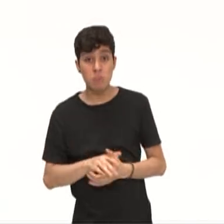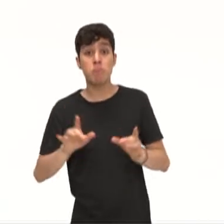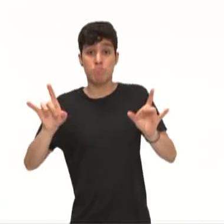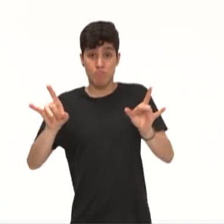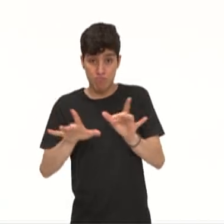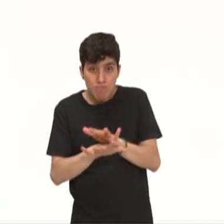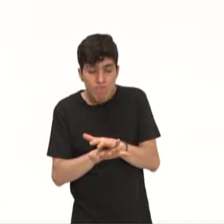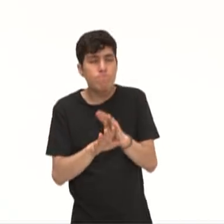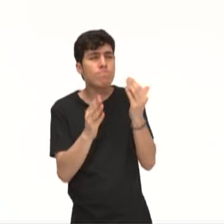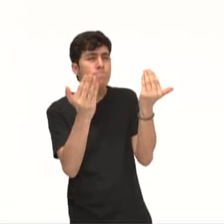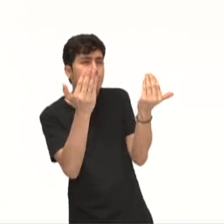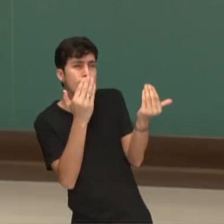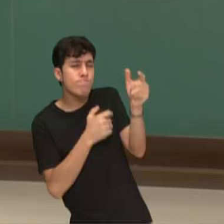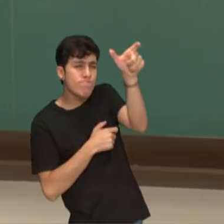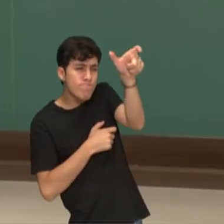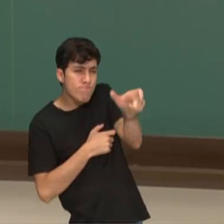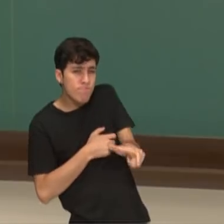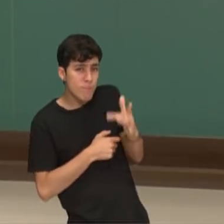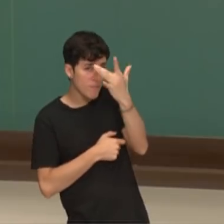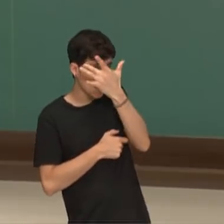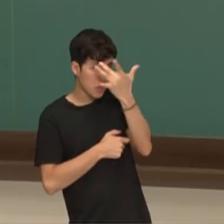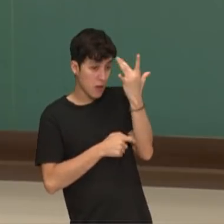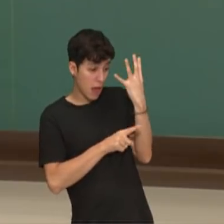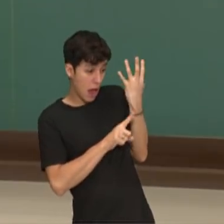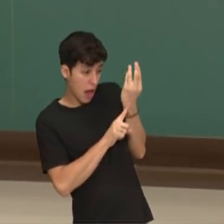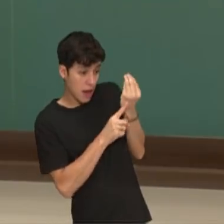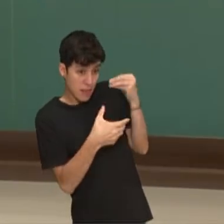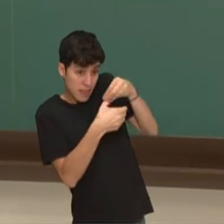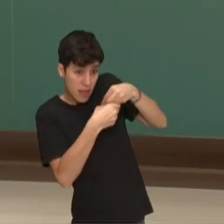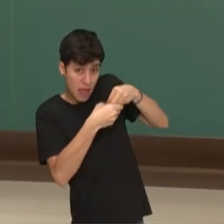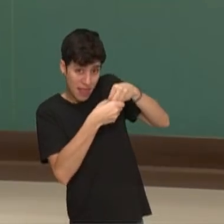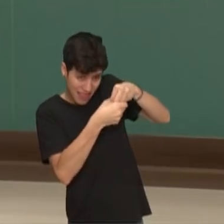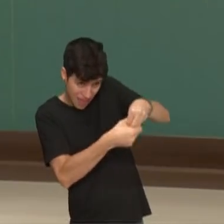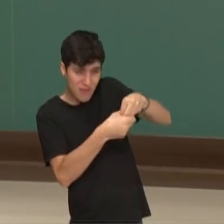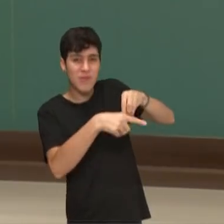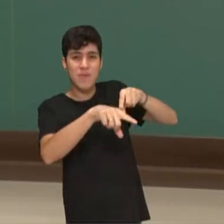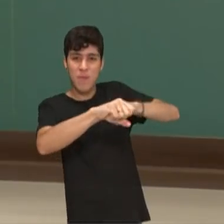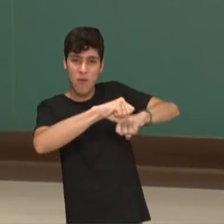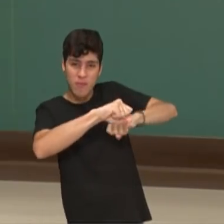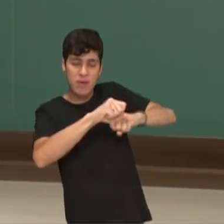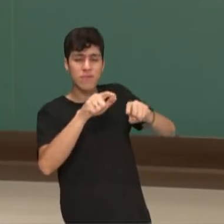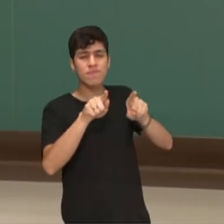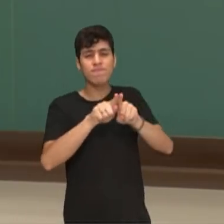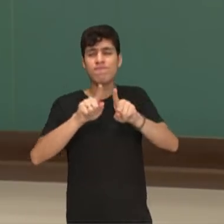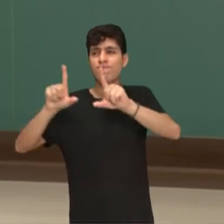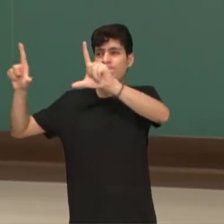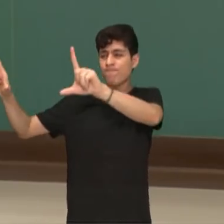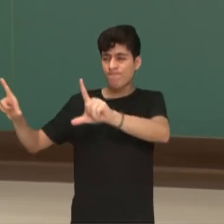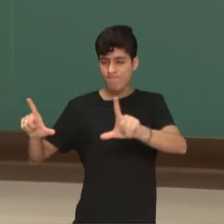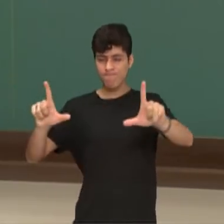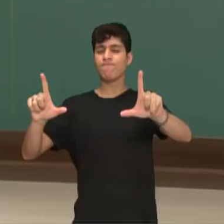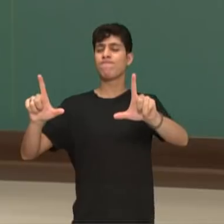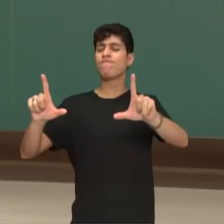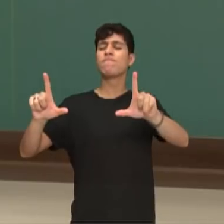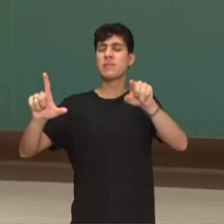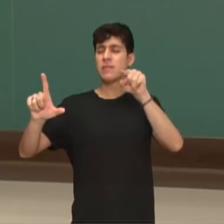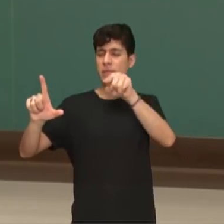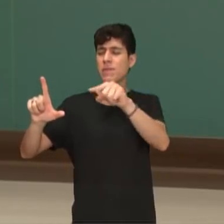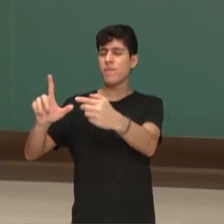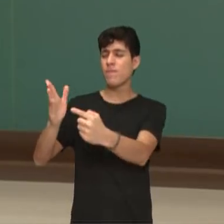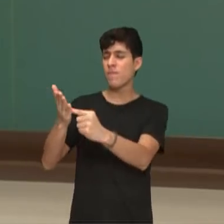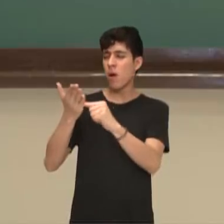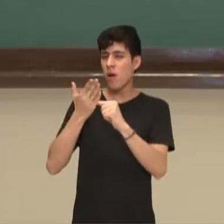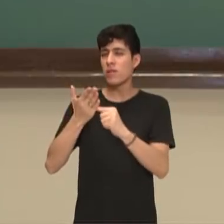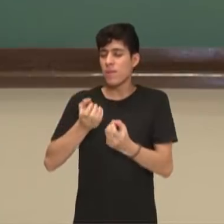alguns artistas que criaram, pertenceram a este movimento e as obras que fazem uso da poesia concreta. Bora